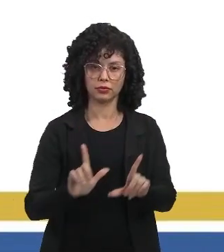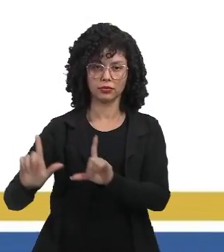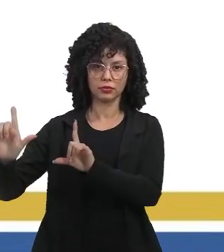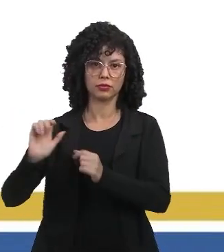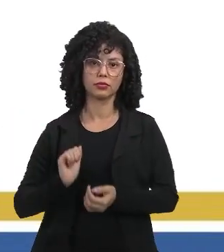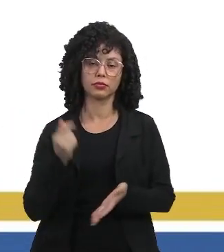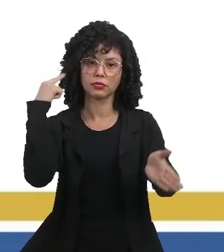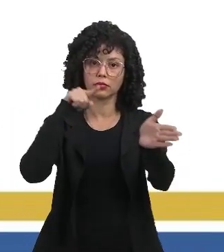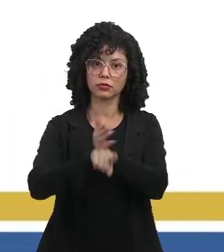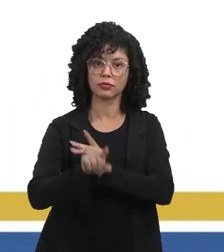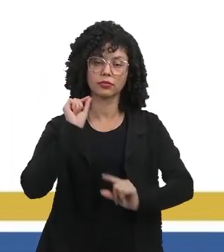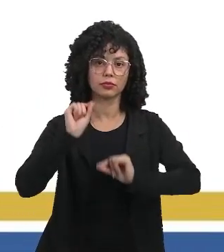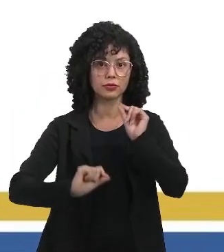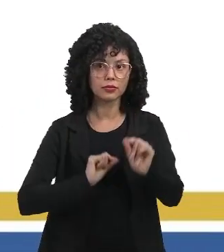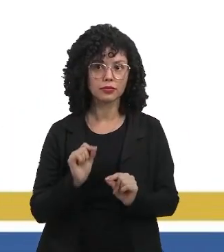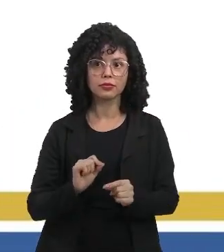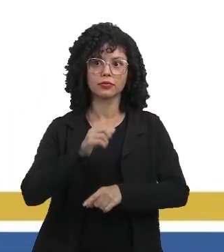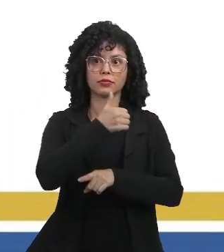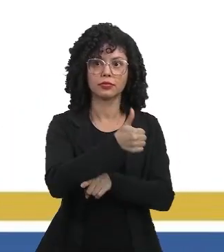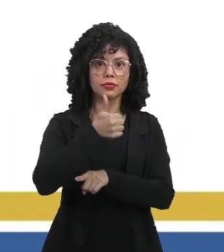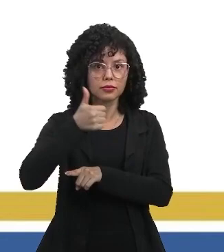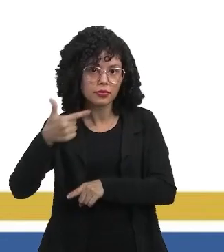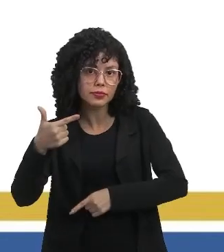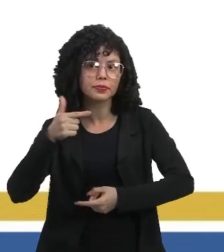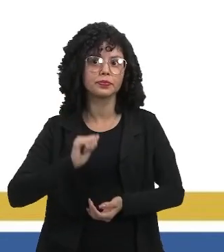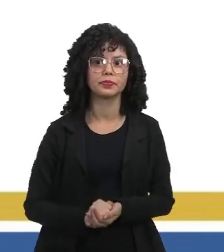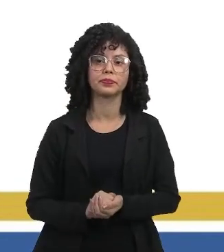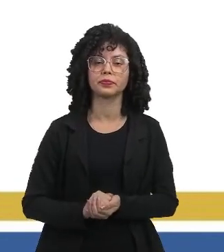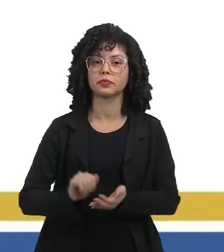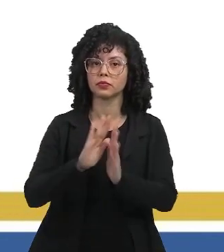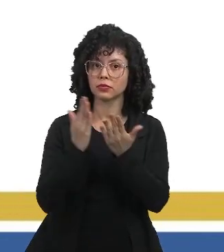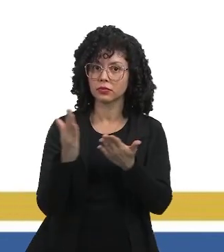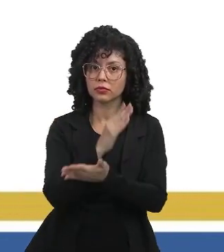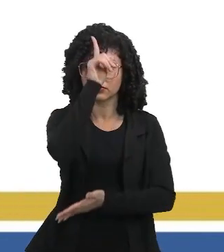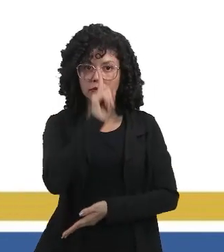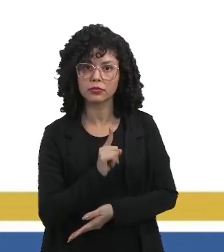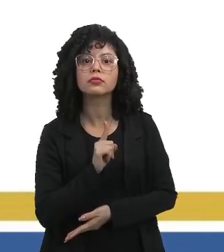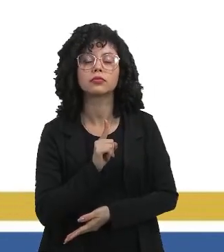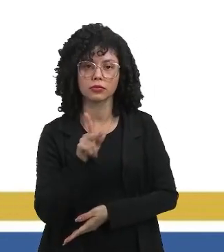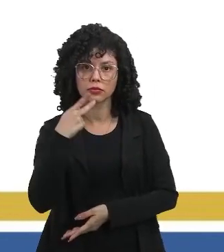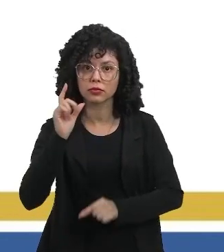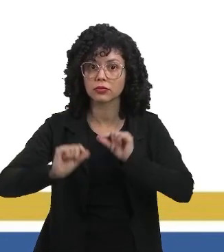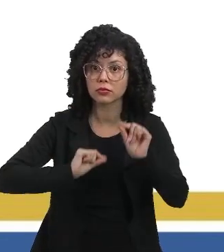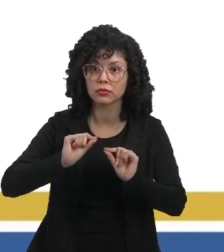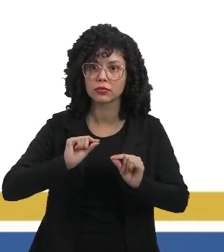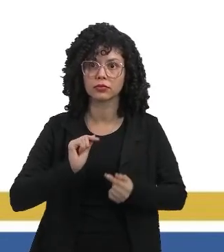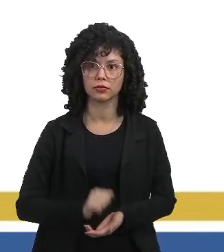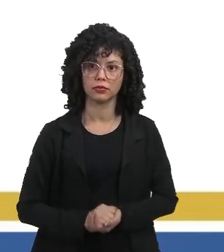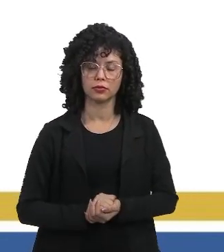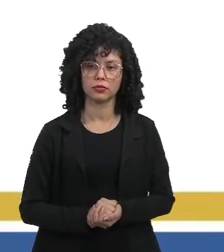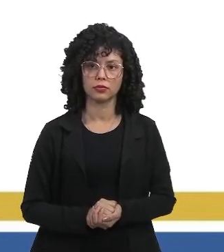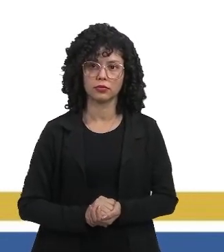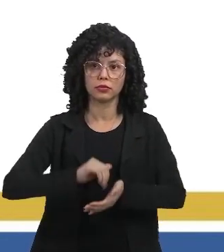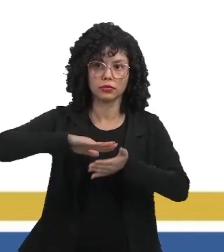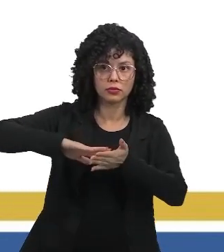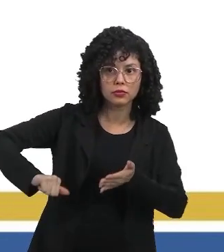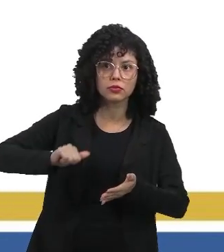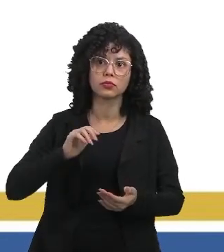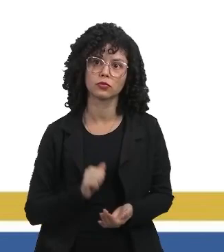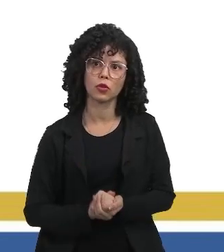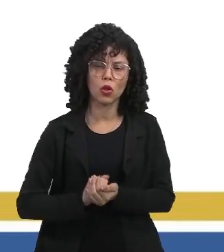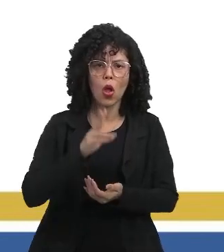essa questão pessoal é a questão 112 lá do caderno amarelo e ela diz o seguinte o descarte de